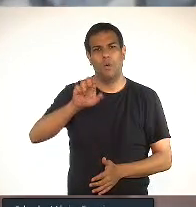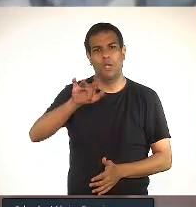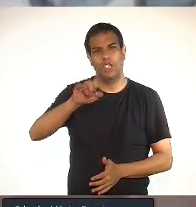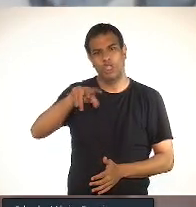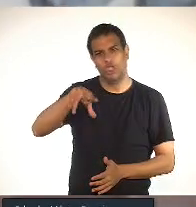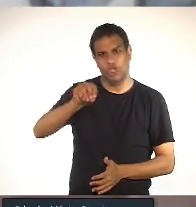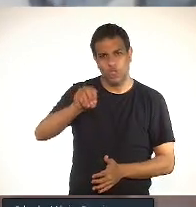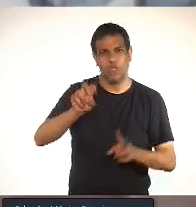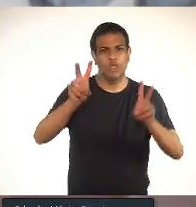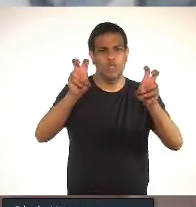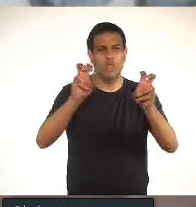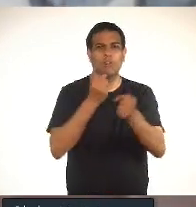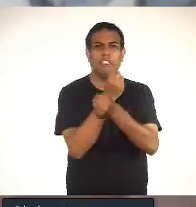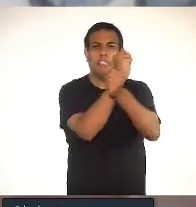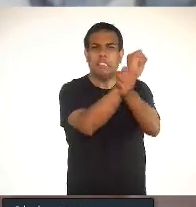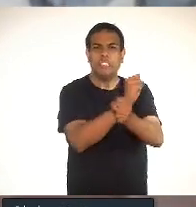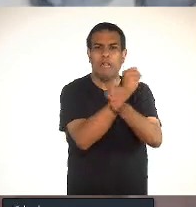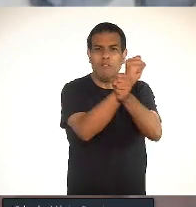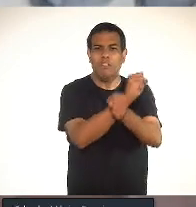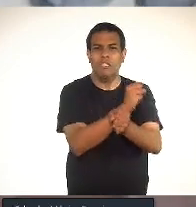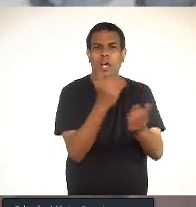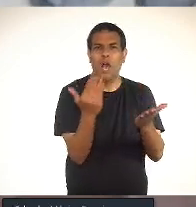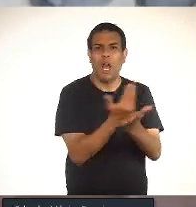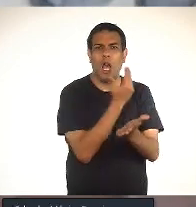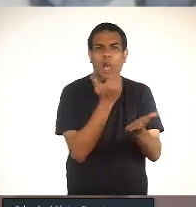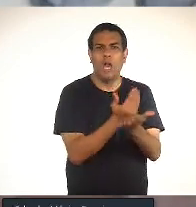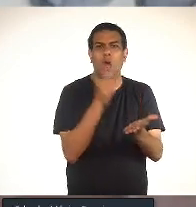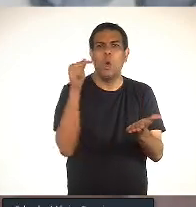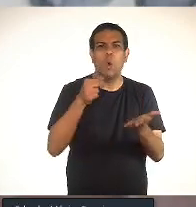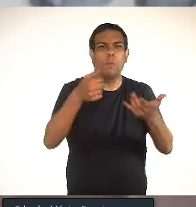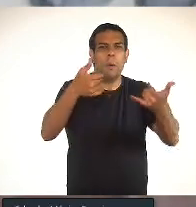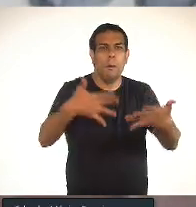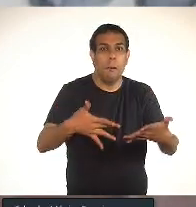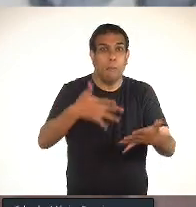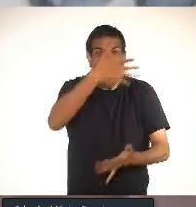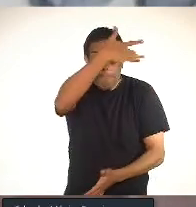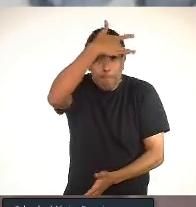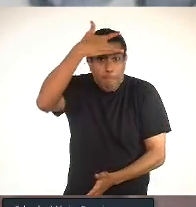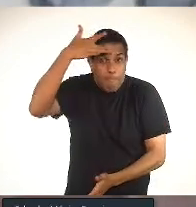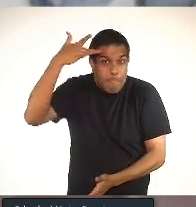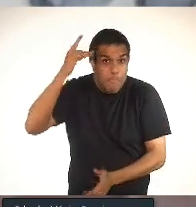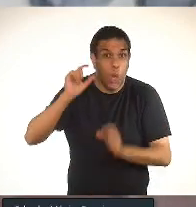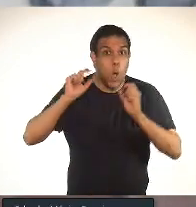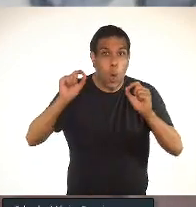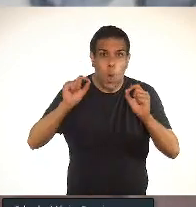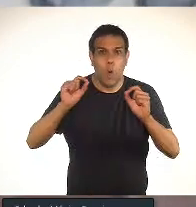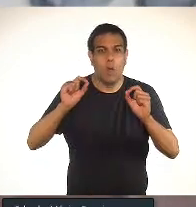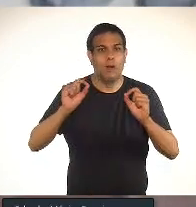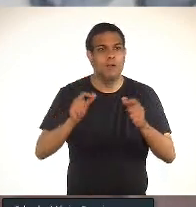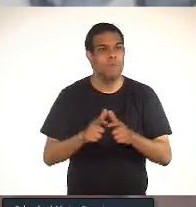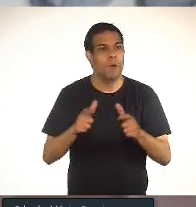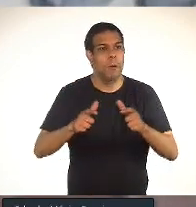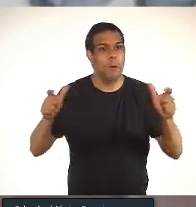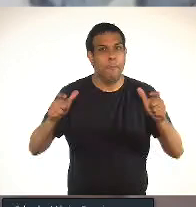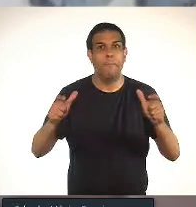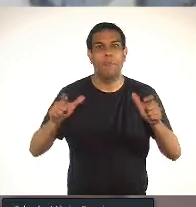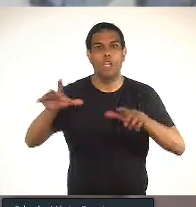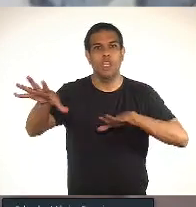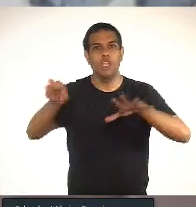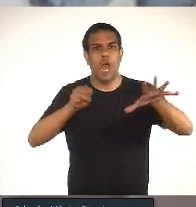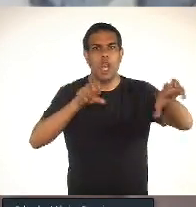Paulo, Escravidão. A capacidade que o ser humano tem de produzir uma demanda a partir de